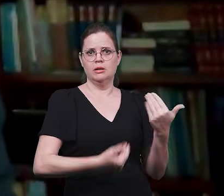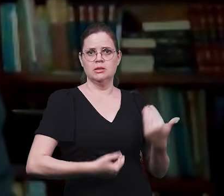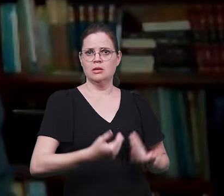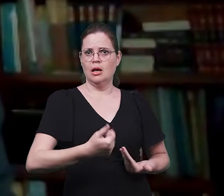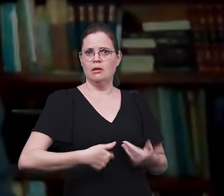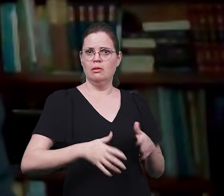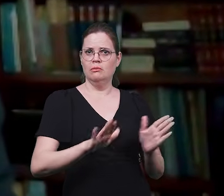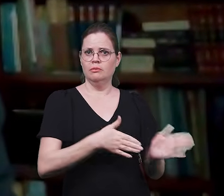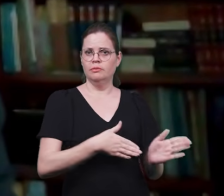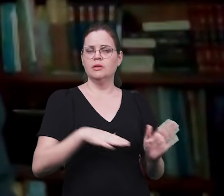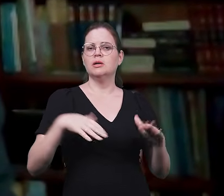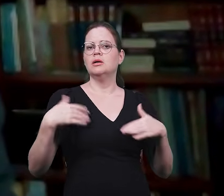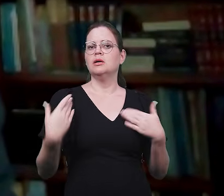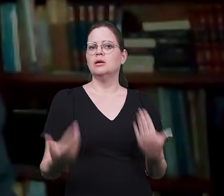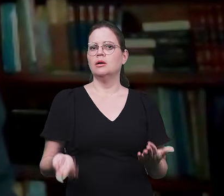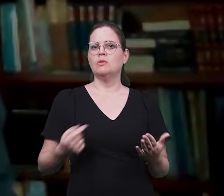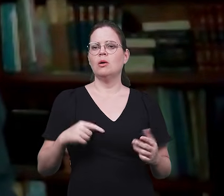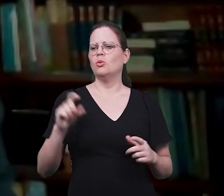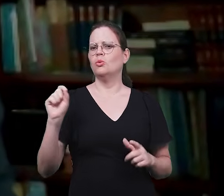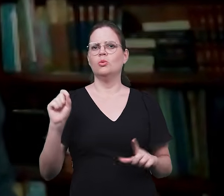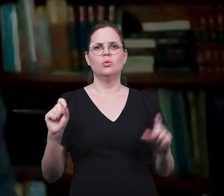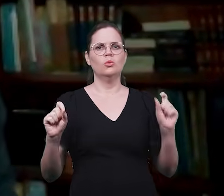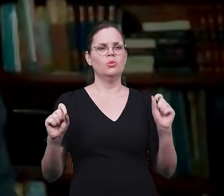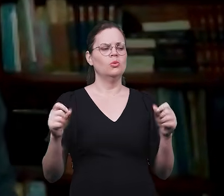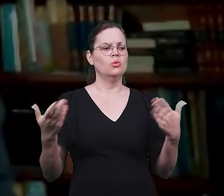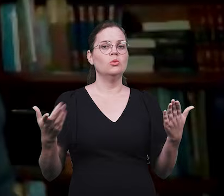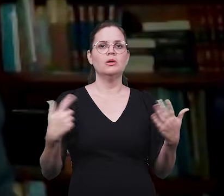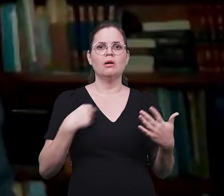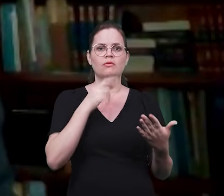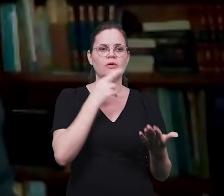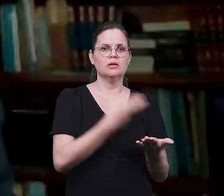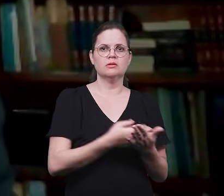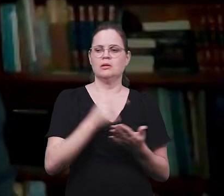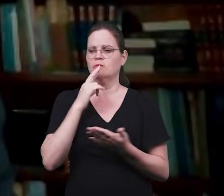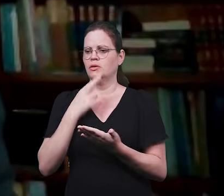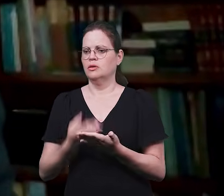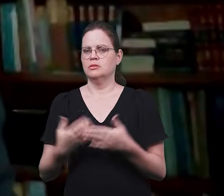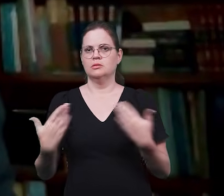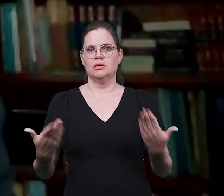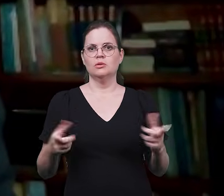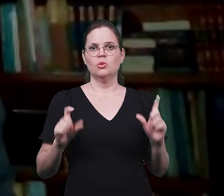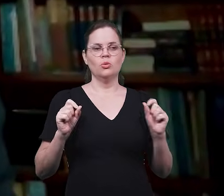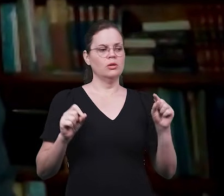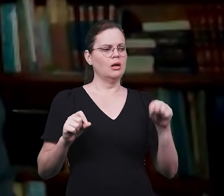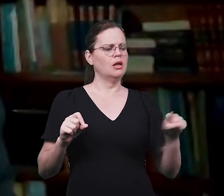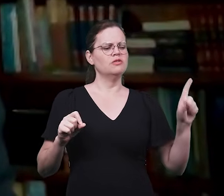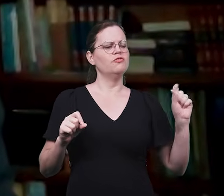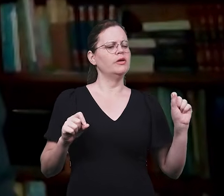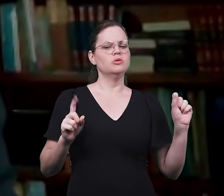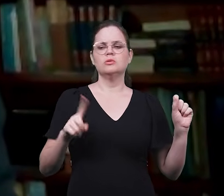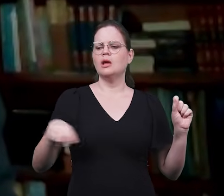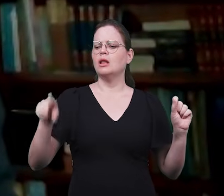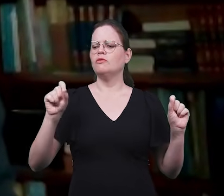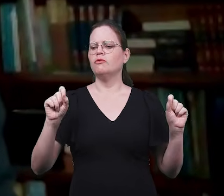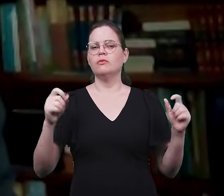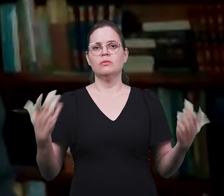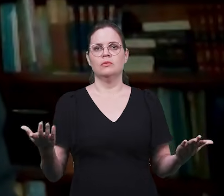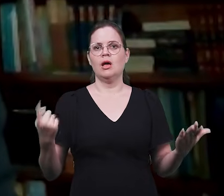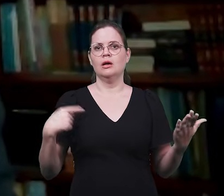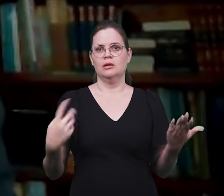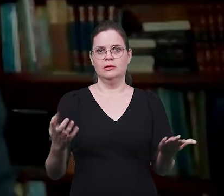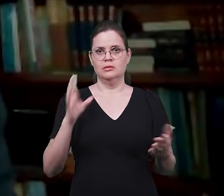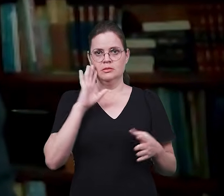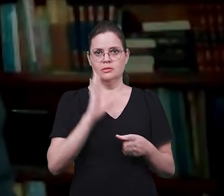que não andaram na presença do Senhor e os motivos pelos quais andaram, pelo que eles andaram, ou seja, o que eles